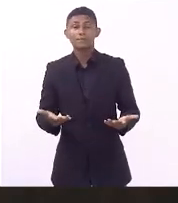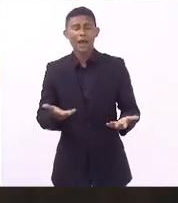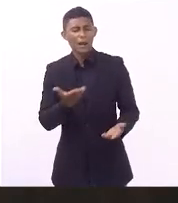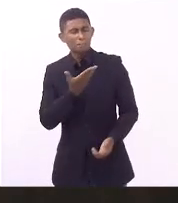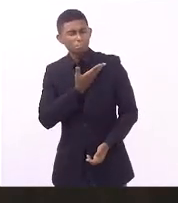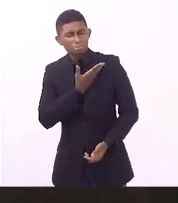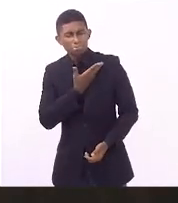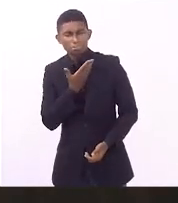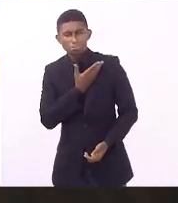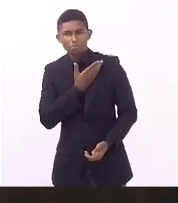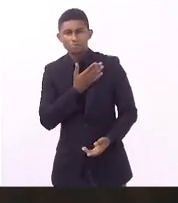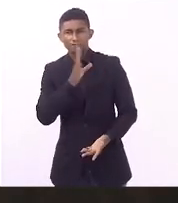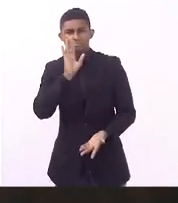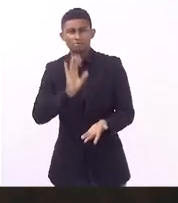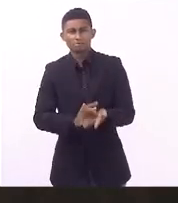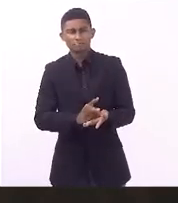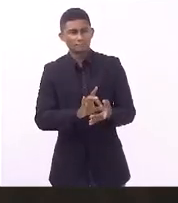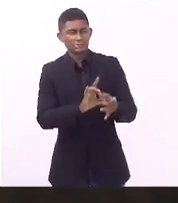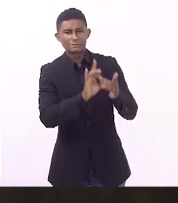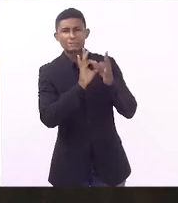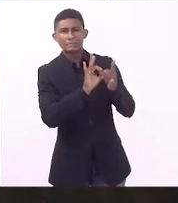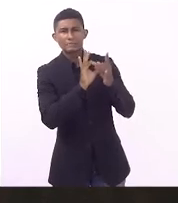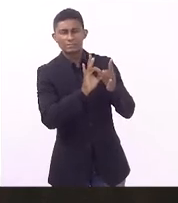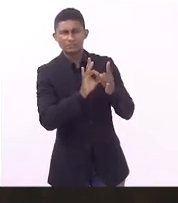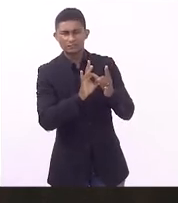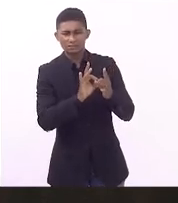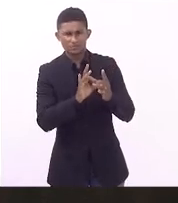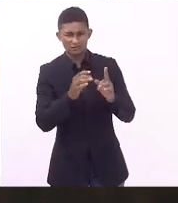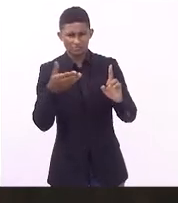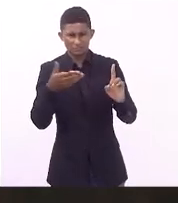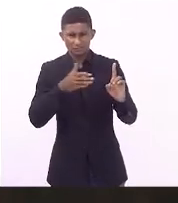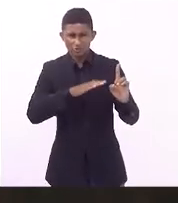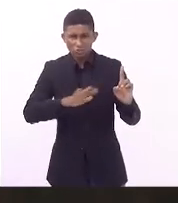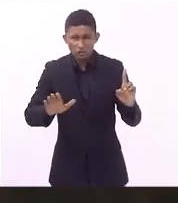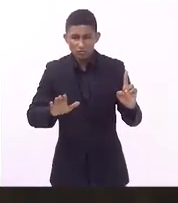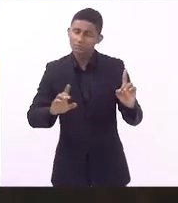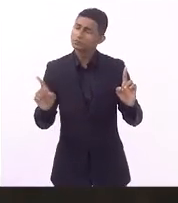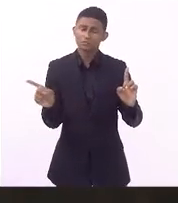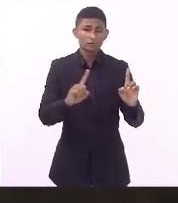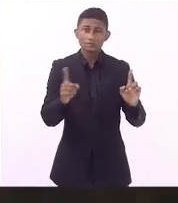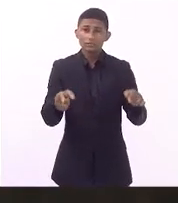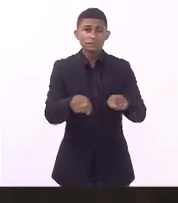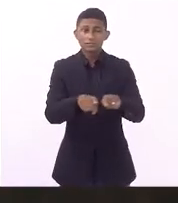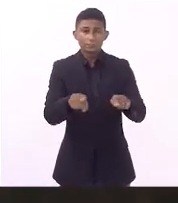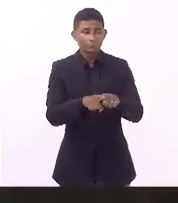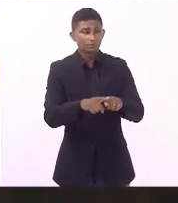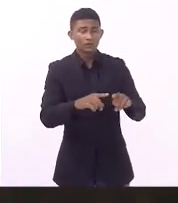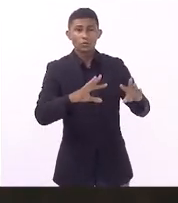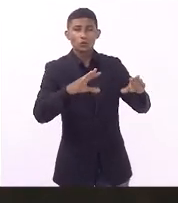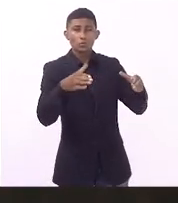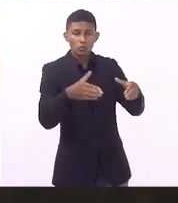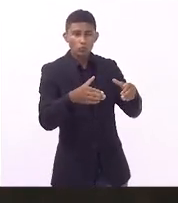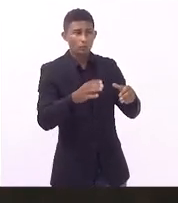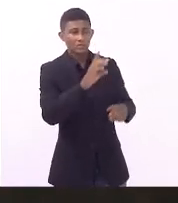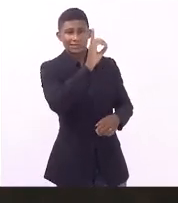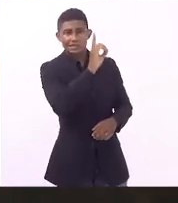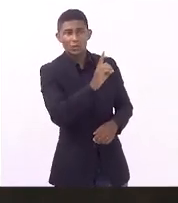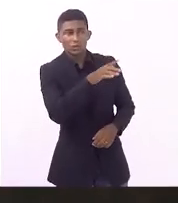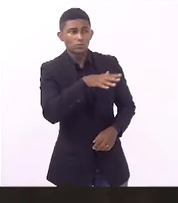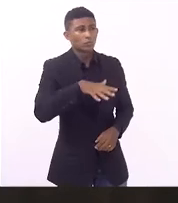também. Aliás, não só com ele, com vários outros integrantes da diretoria, isso foi construído. Alguns estão